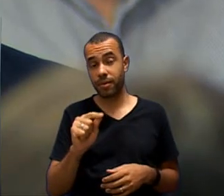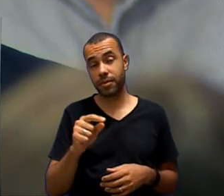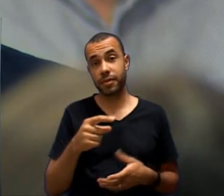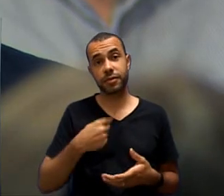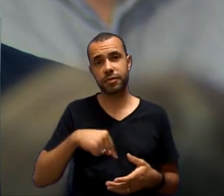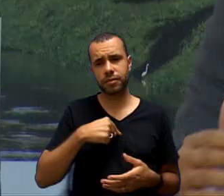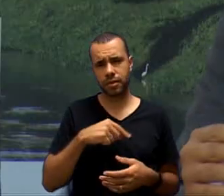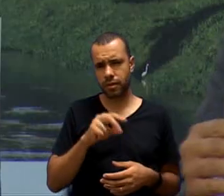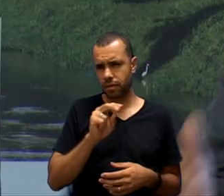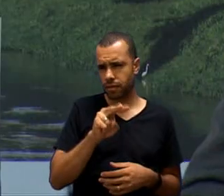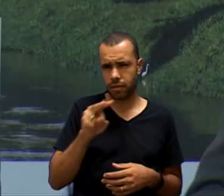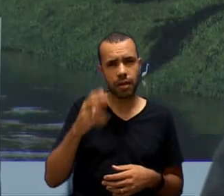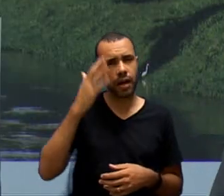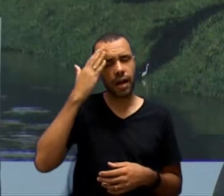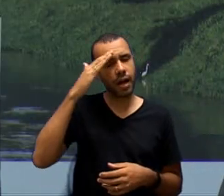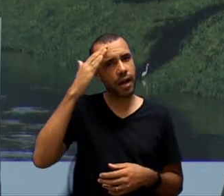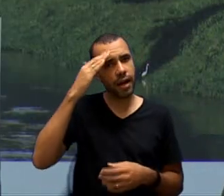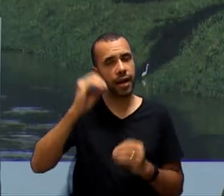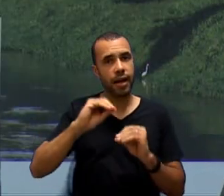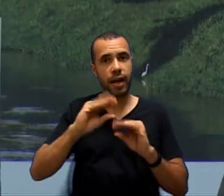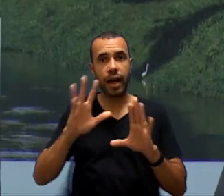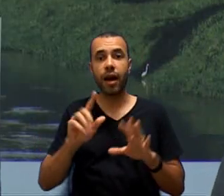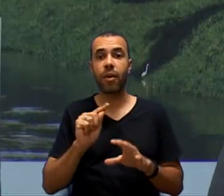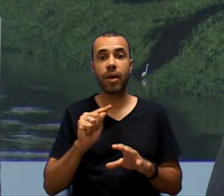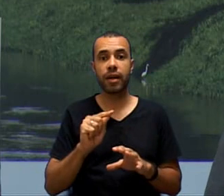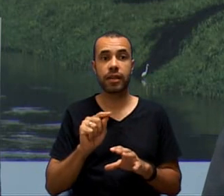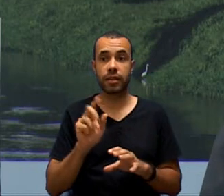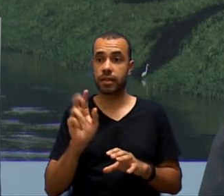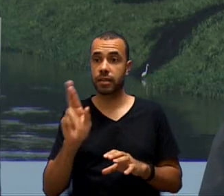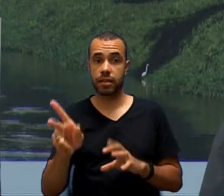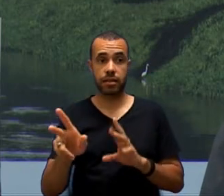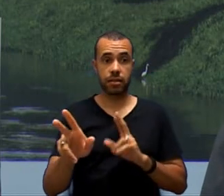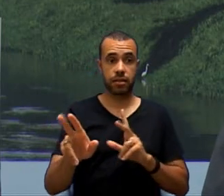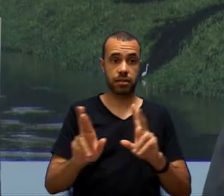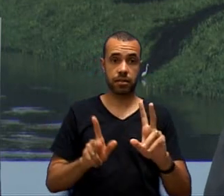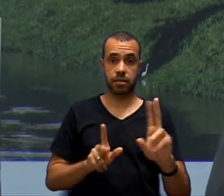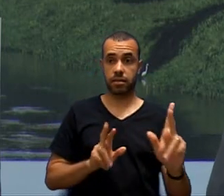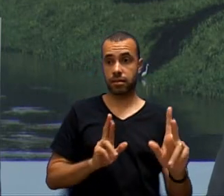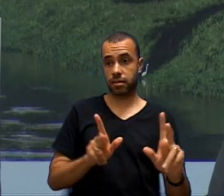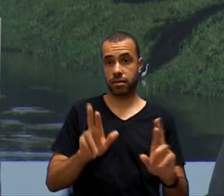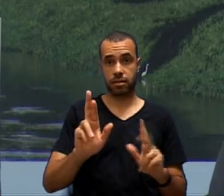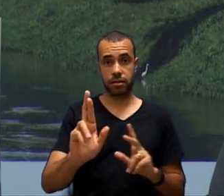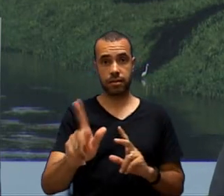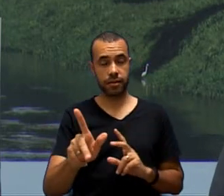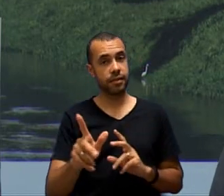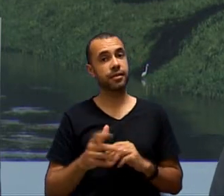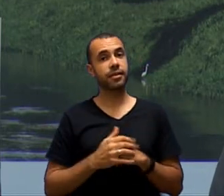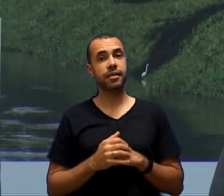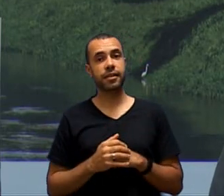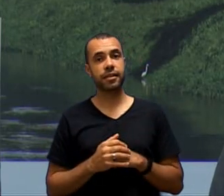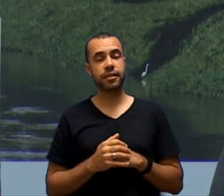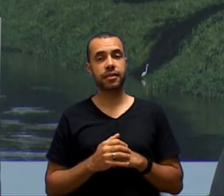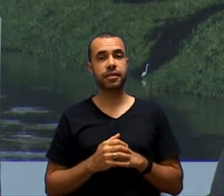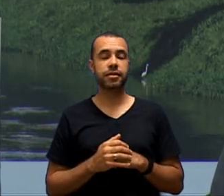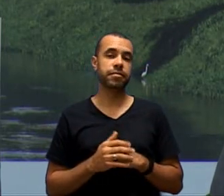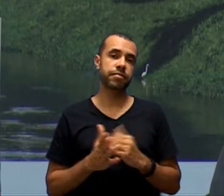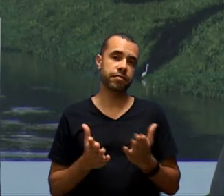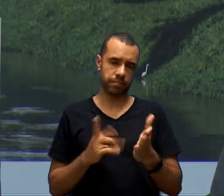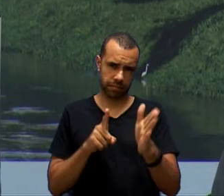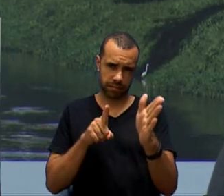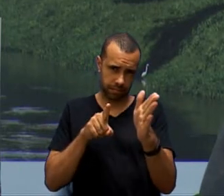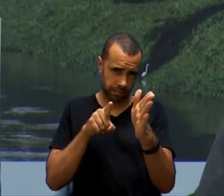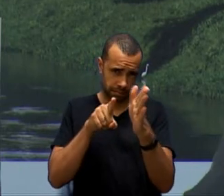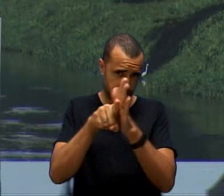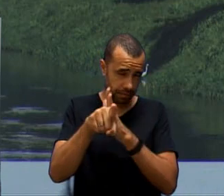entender as nossas diferenças. Vou fazer uma pergunta para vocês. Vocês